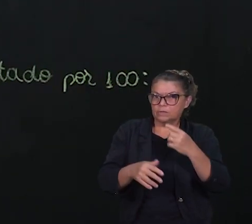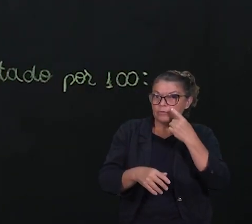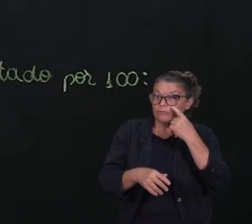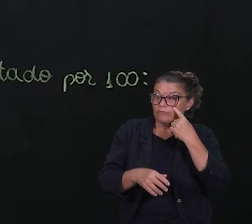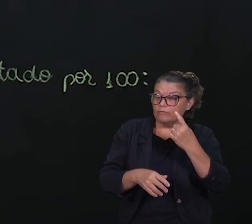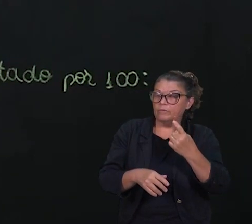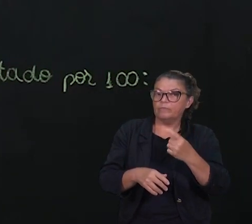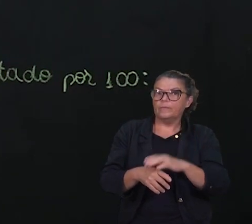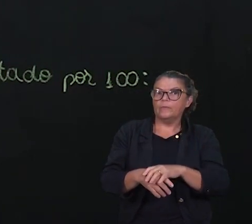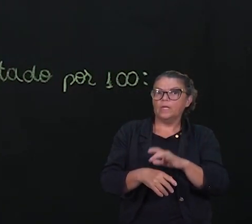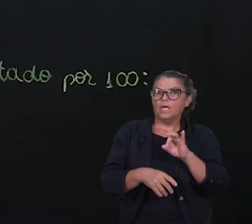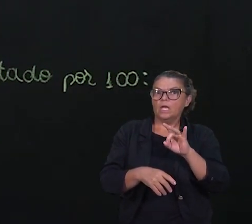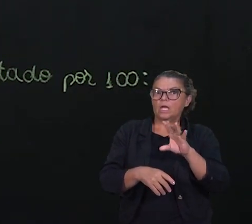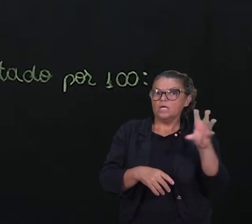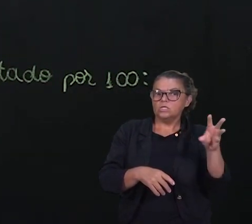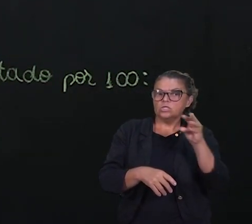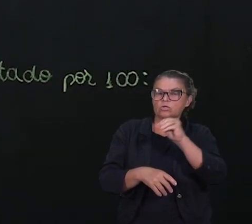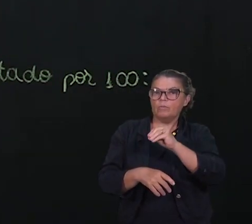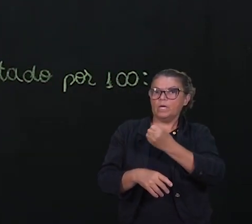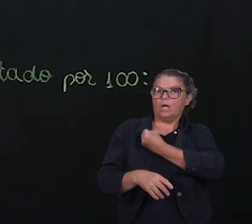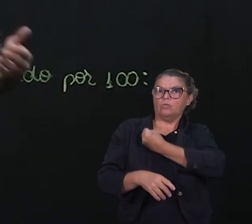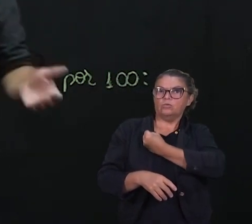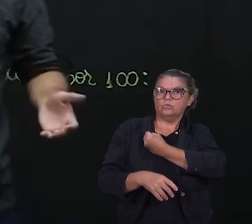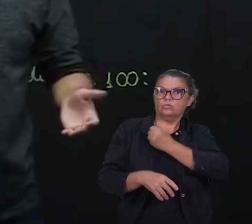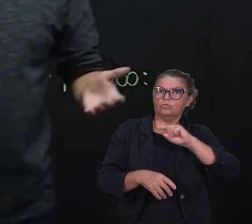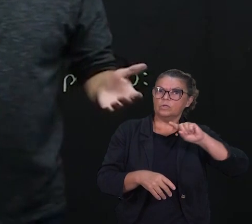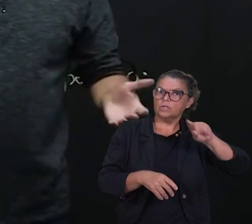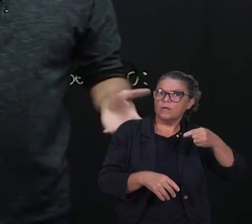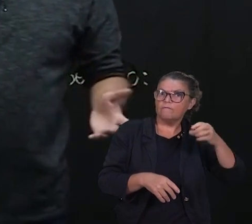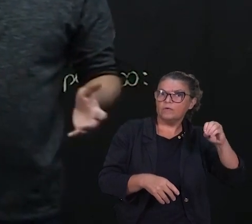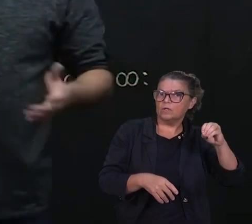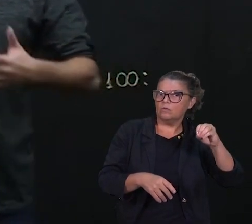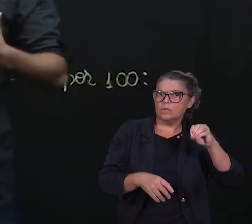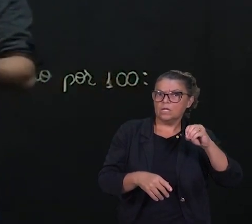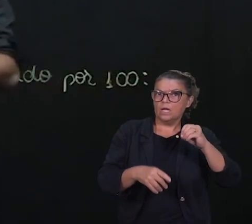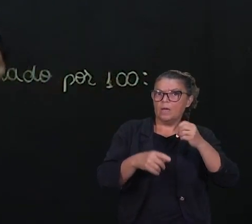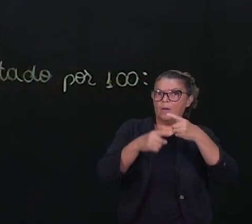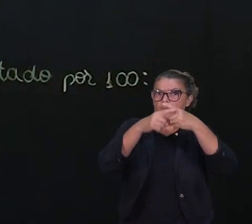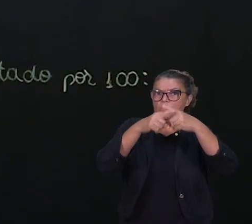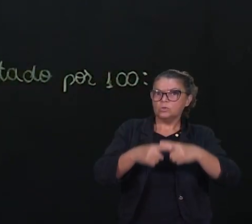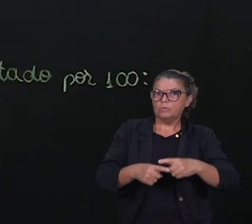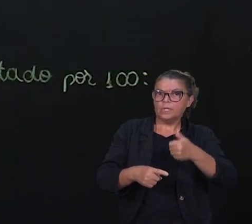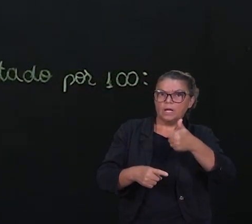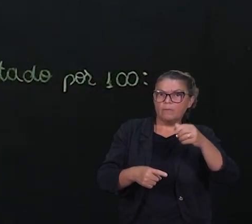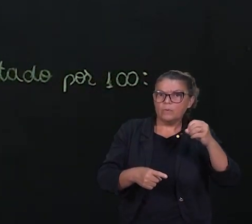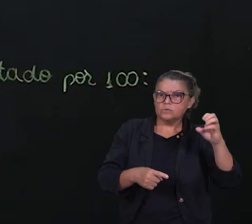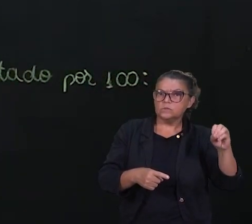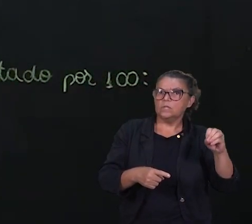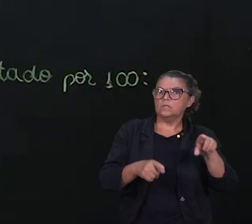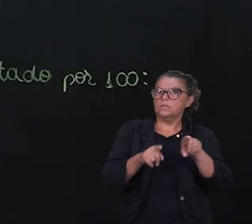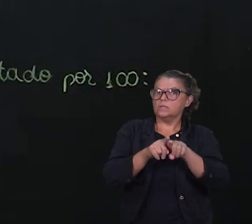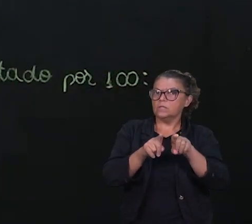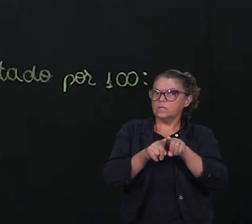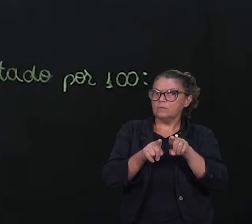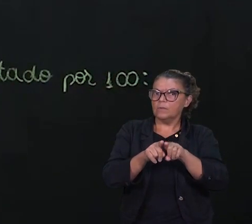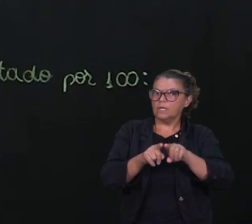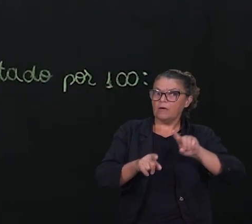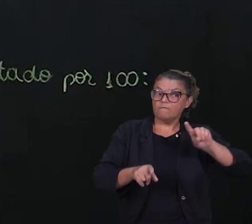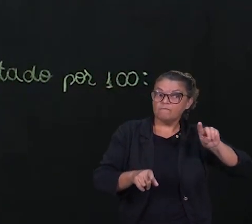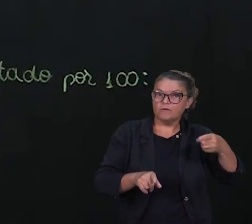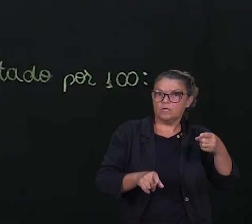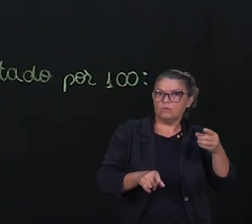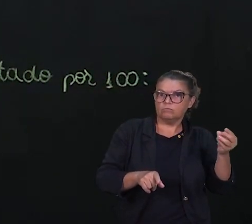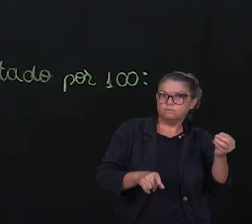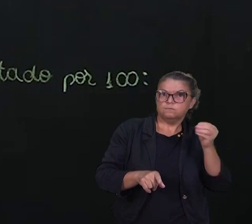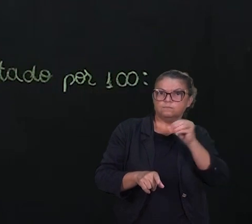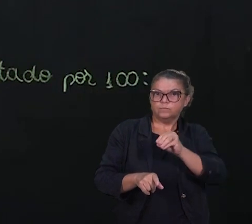Simples. Basta pegar esse número decimal e multiplicá-lo por 100. Ou, na verdade, a gente pega essa